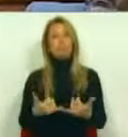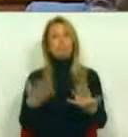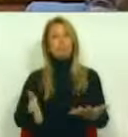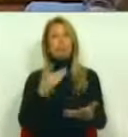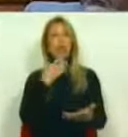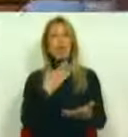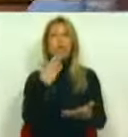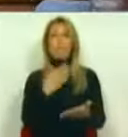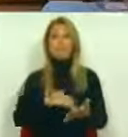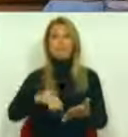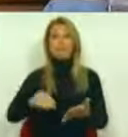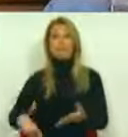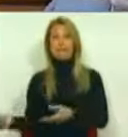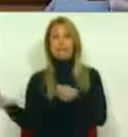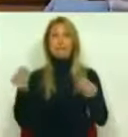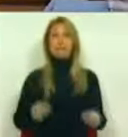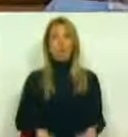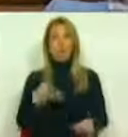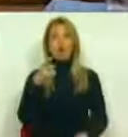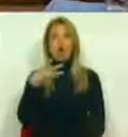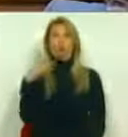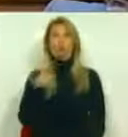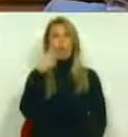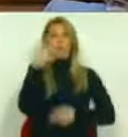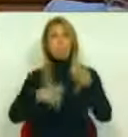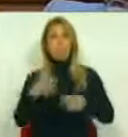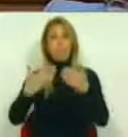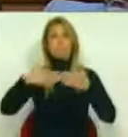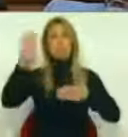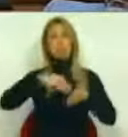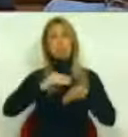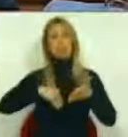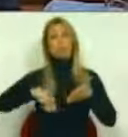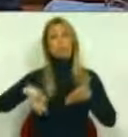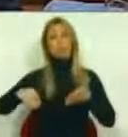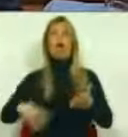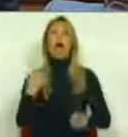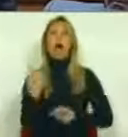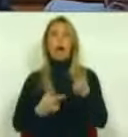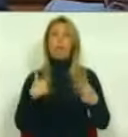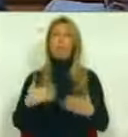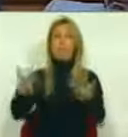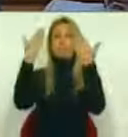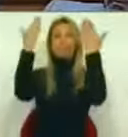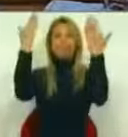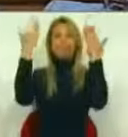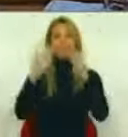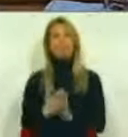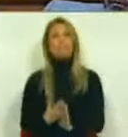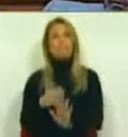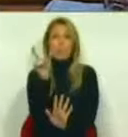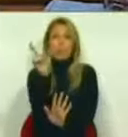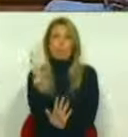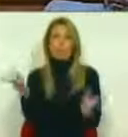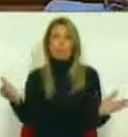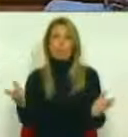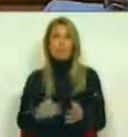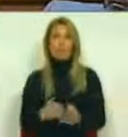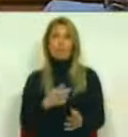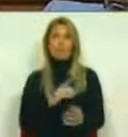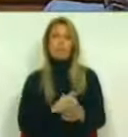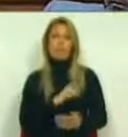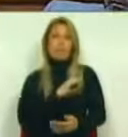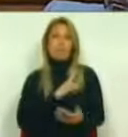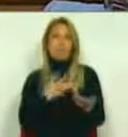oportuna petição subscrita por mais de 9 mil pessoas, algumas das quais aproveito para saudar de forma particular, dado que se encontram hoje